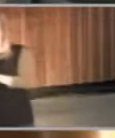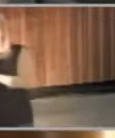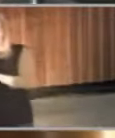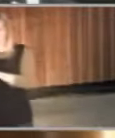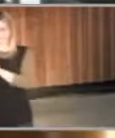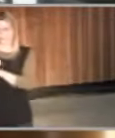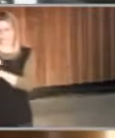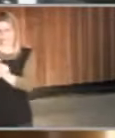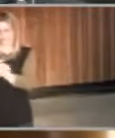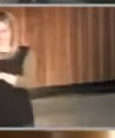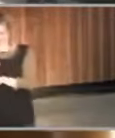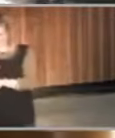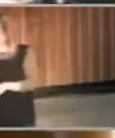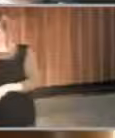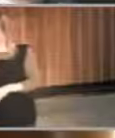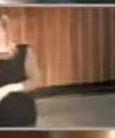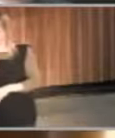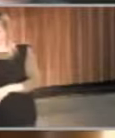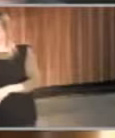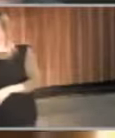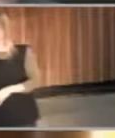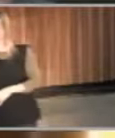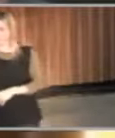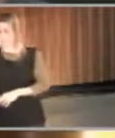o centro da adoração é a casa